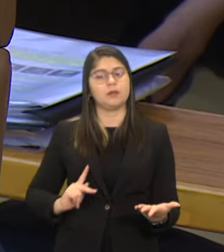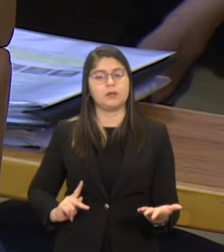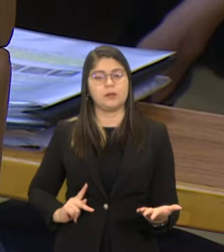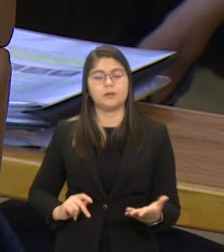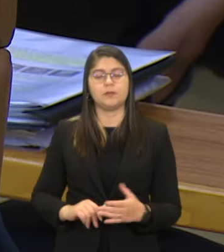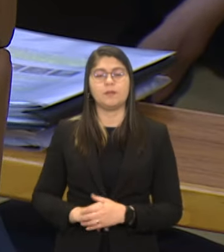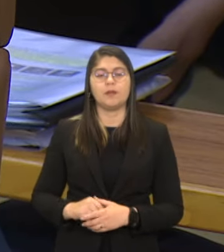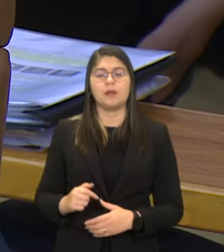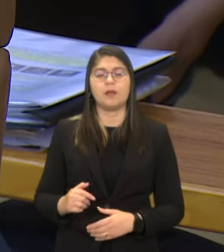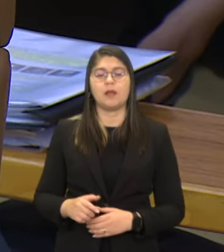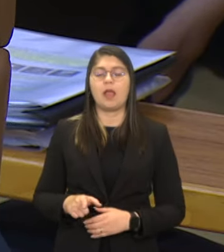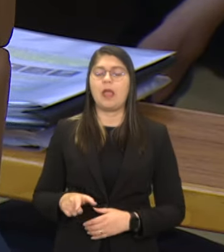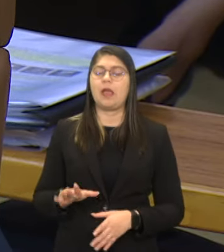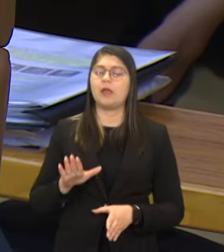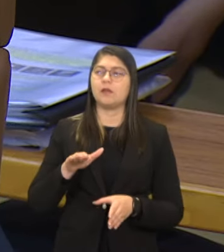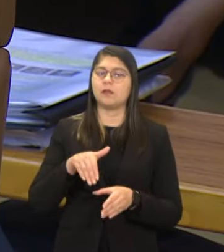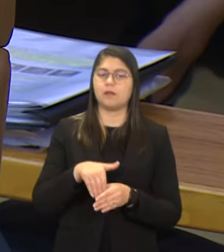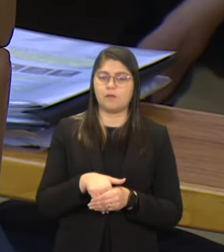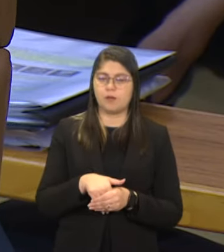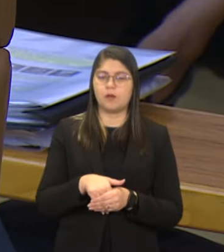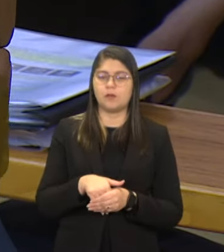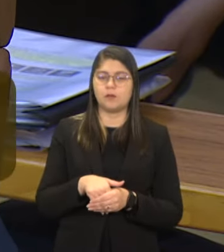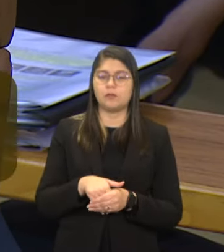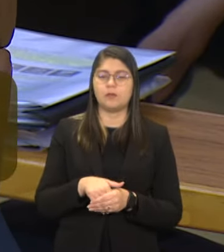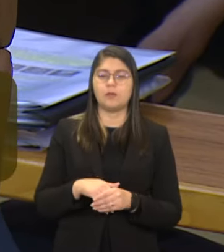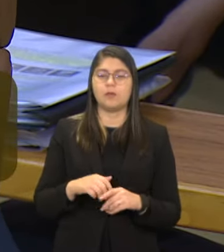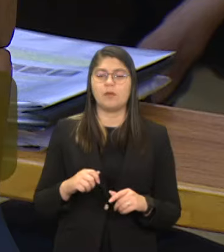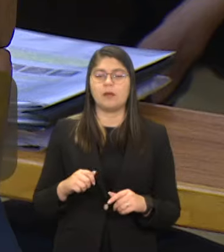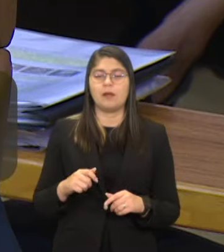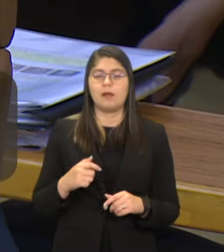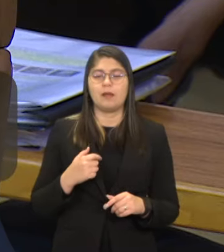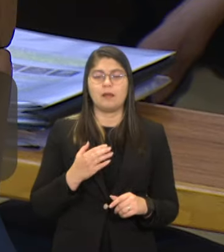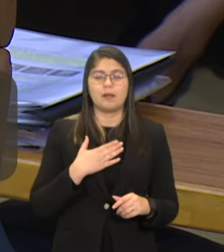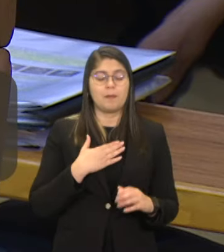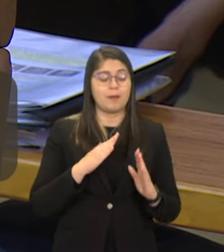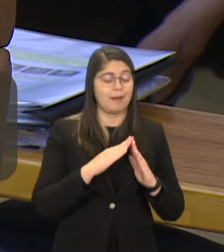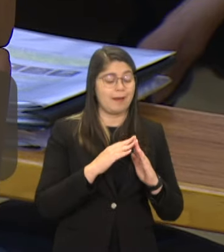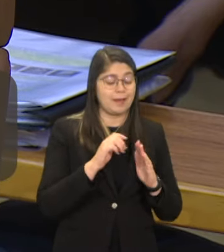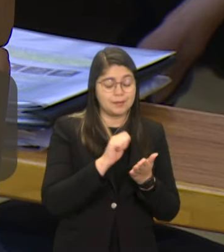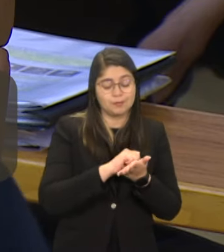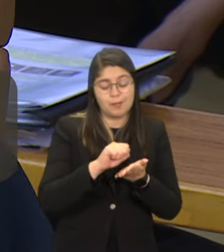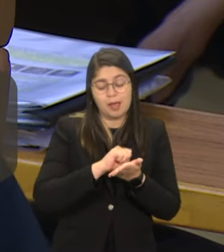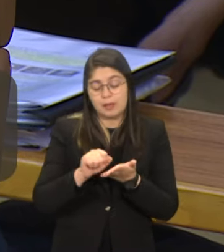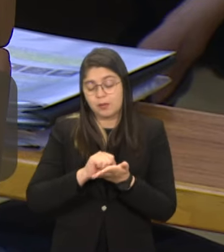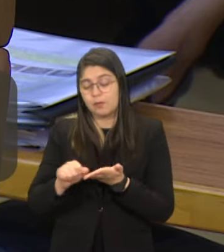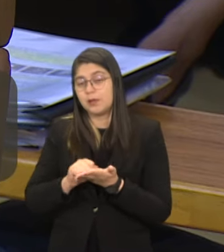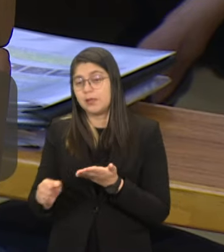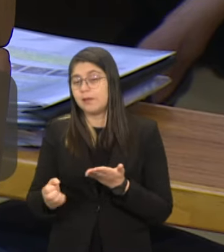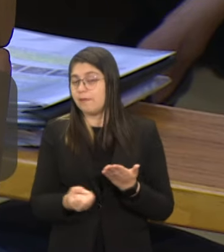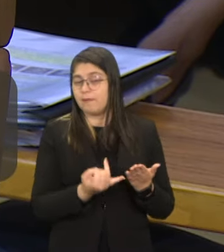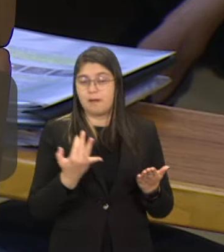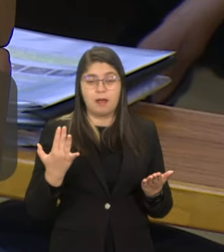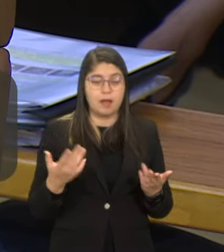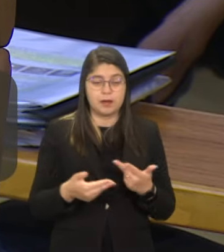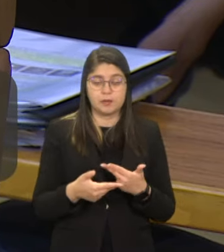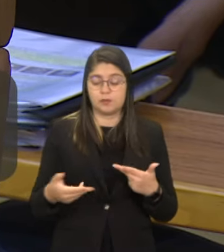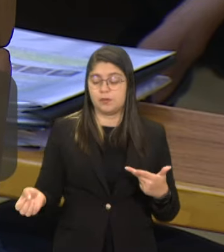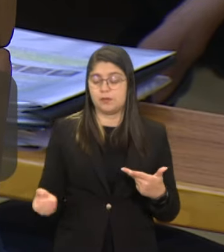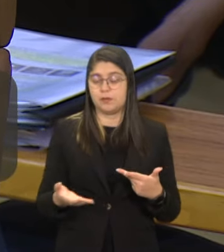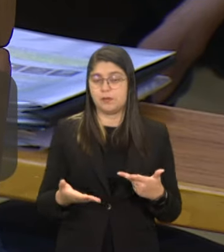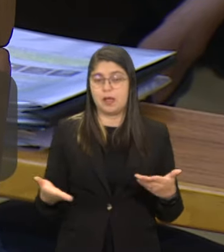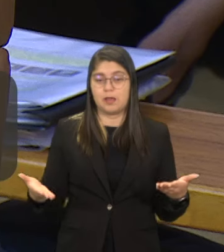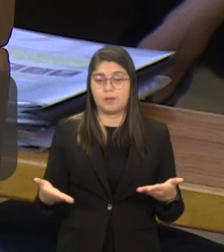esse voto deve estar chegando rapidinho, porque eu deixei em casa com várias anotações que eu fiz e algumas atualizações.